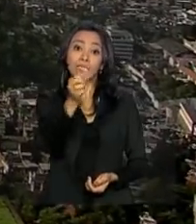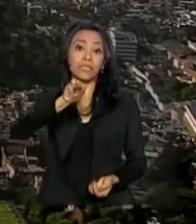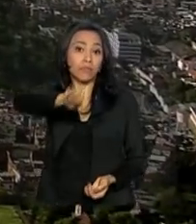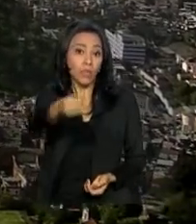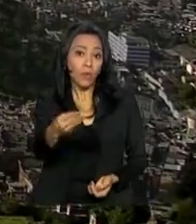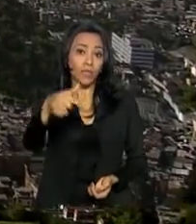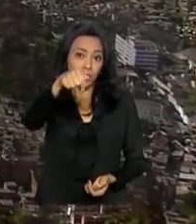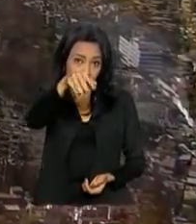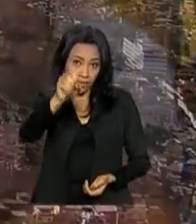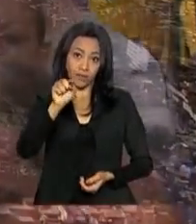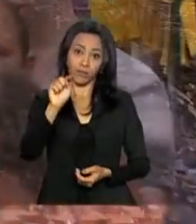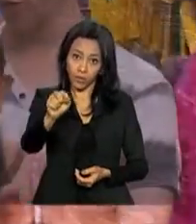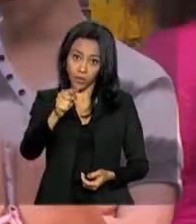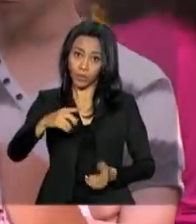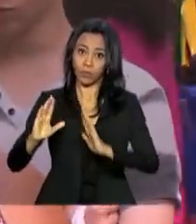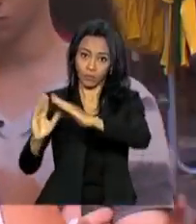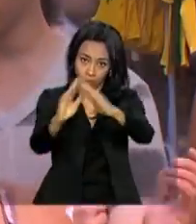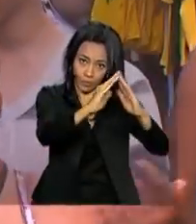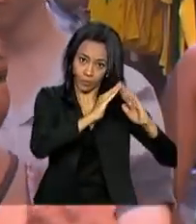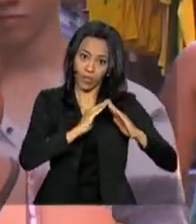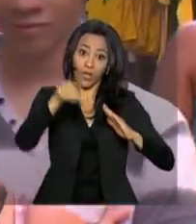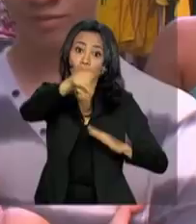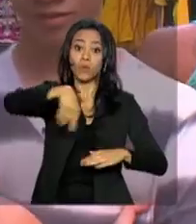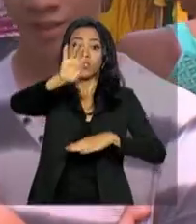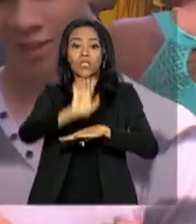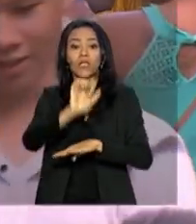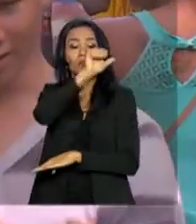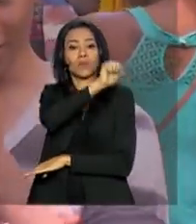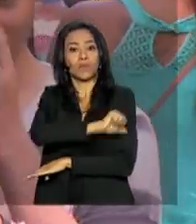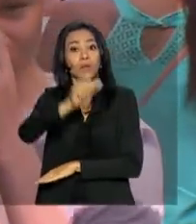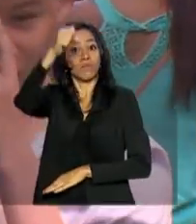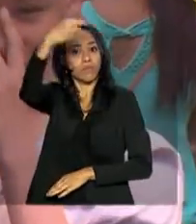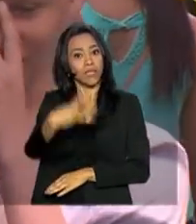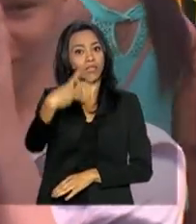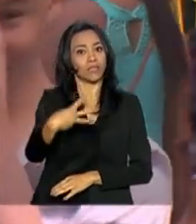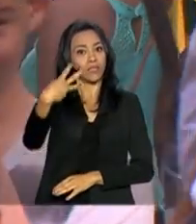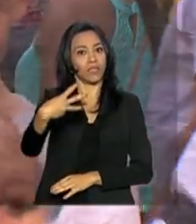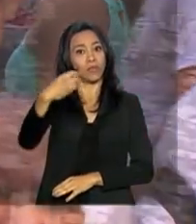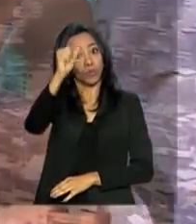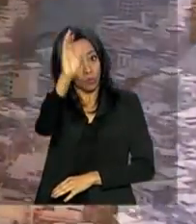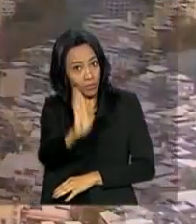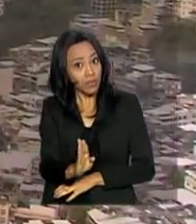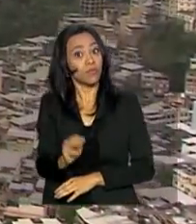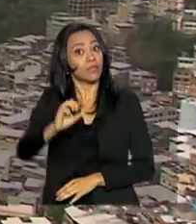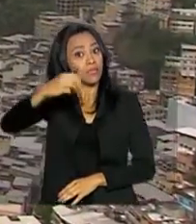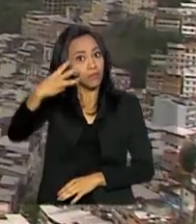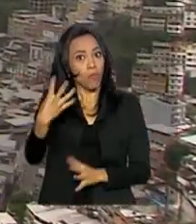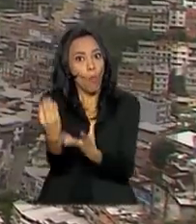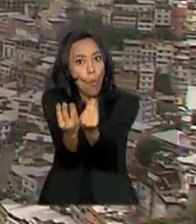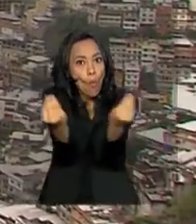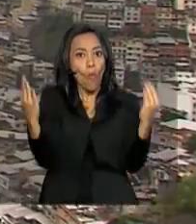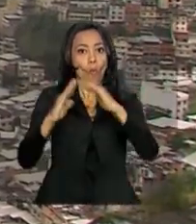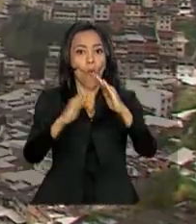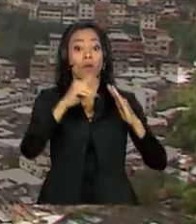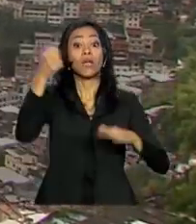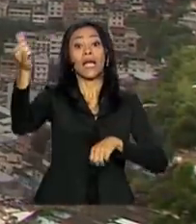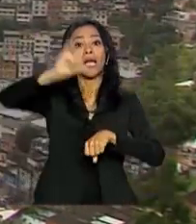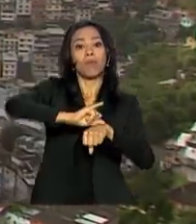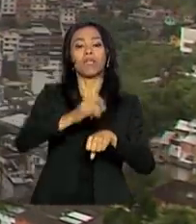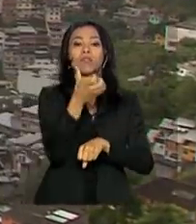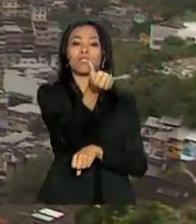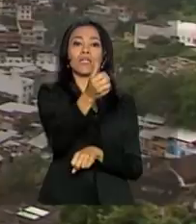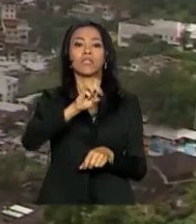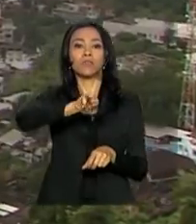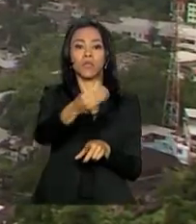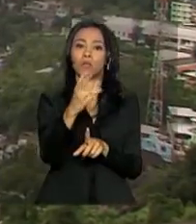e 700 mil habitantes, o estado do Rio de Janeiro é o terceiro maior do país em população. Só na capital moram 6